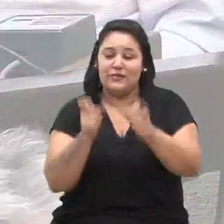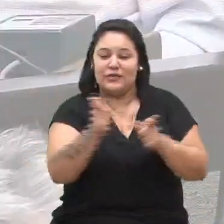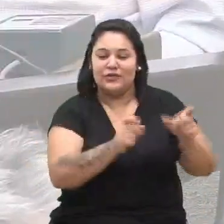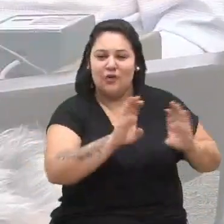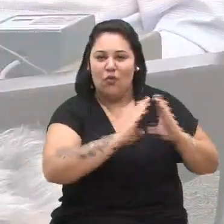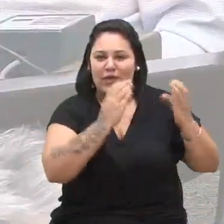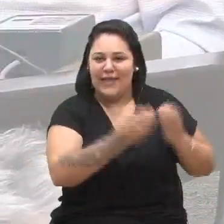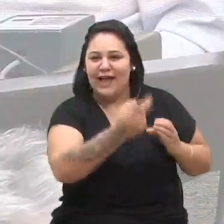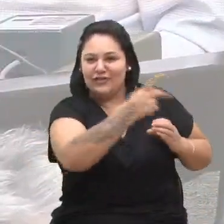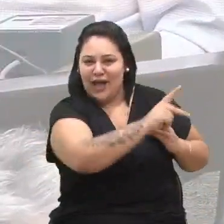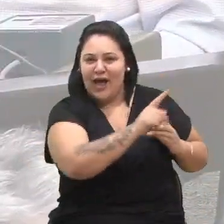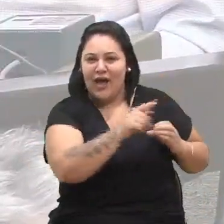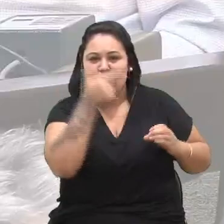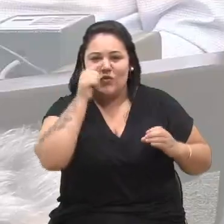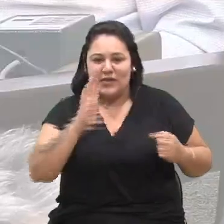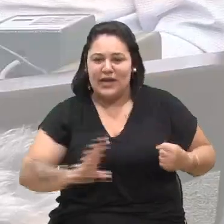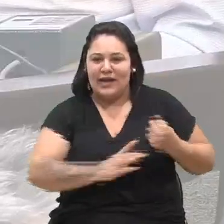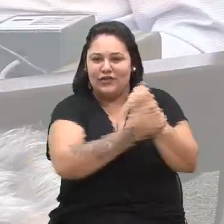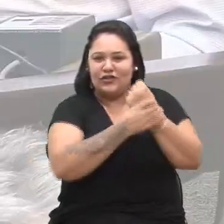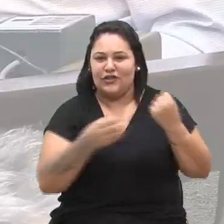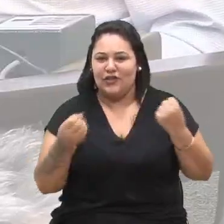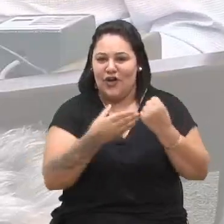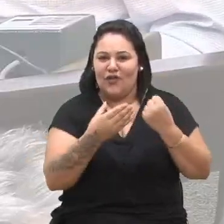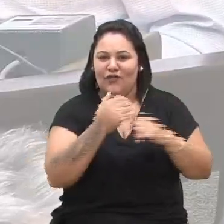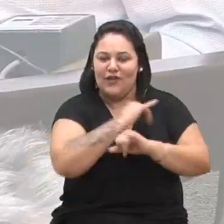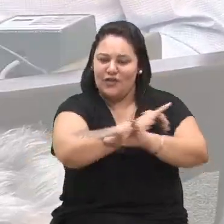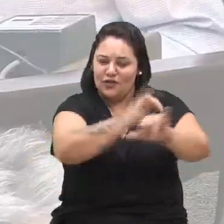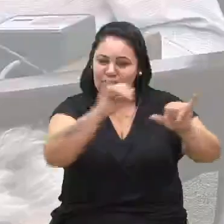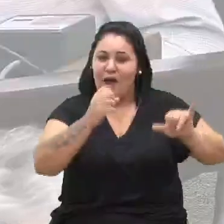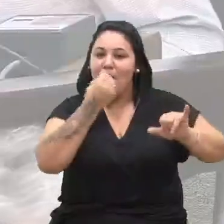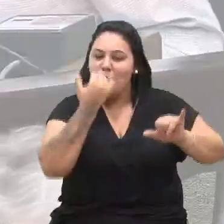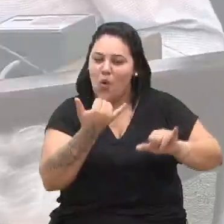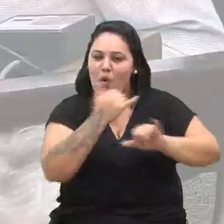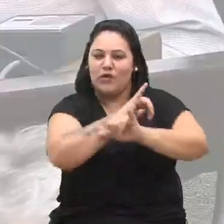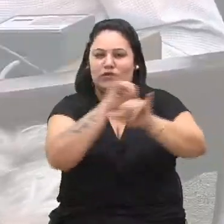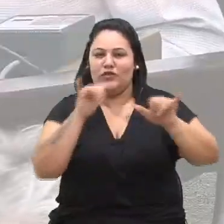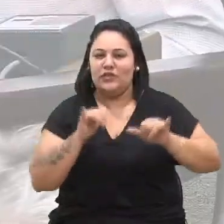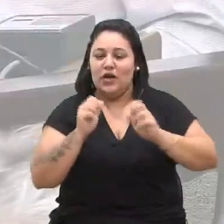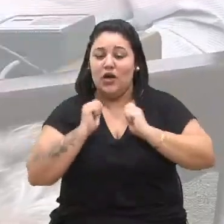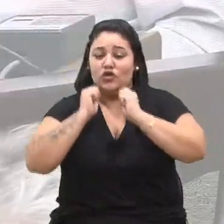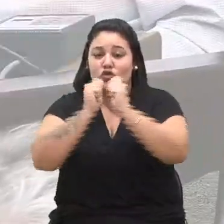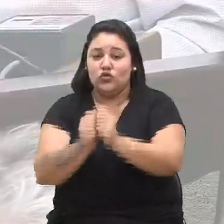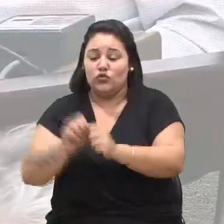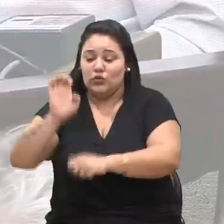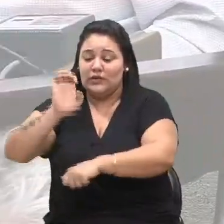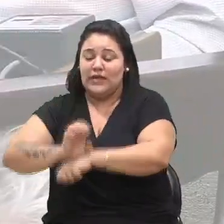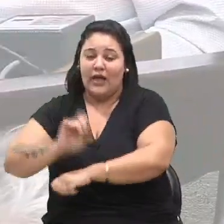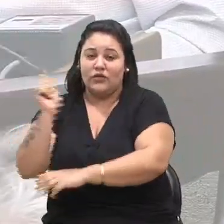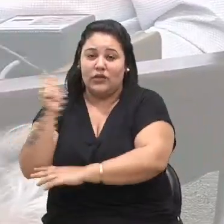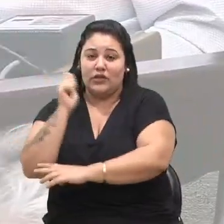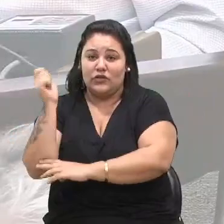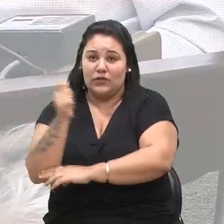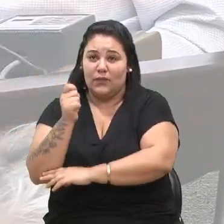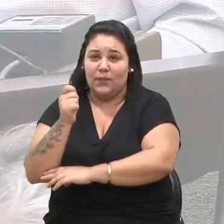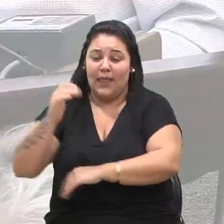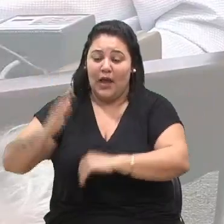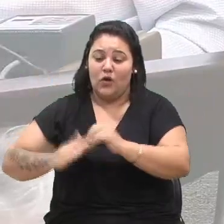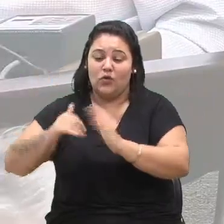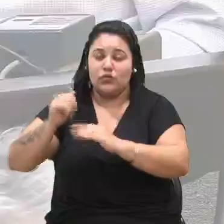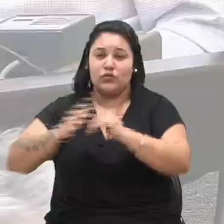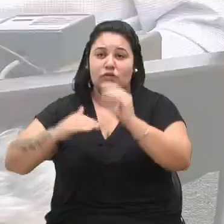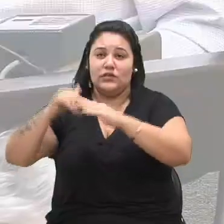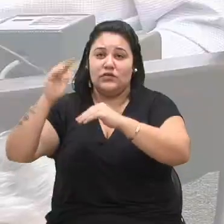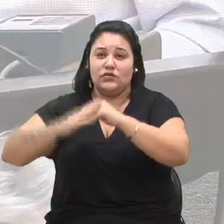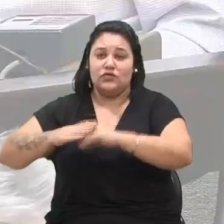garantir nessa nova notícia, uma boa notícia, junto com o Estado do Rio Grande do Sul, a construção de mais